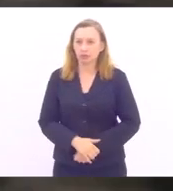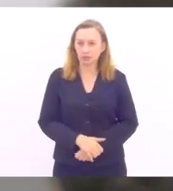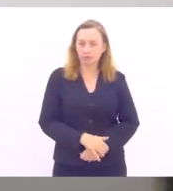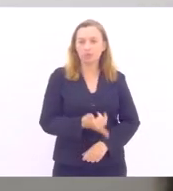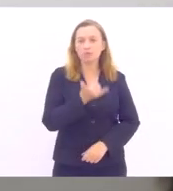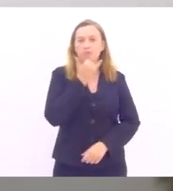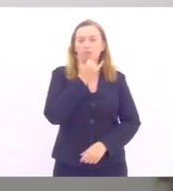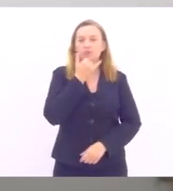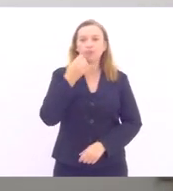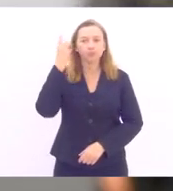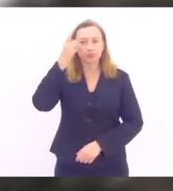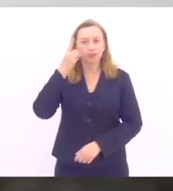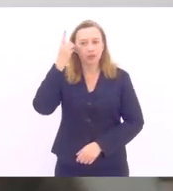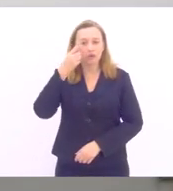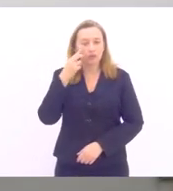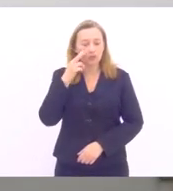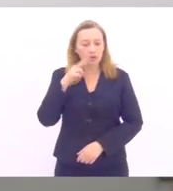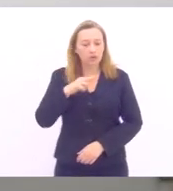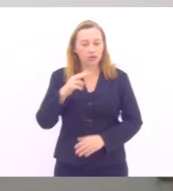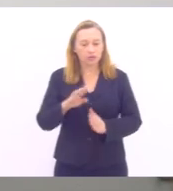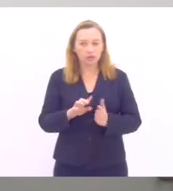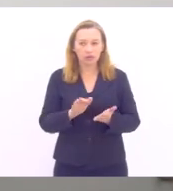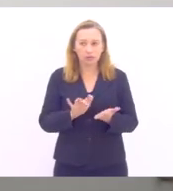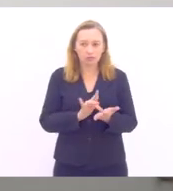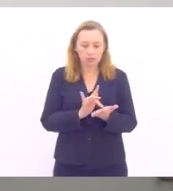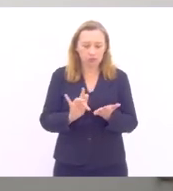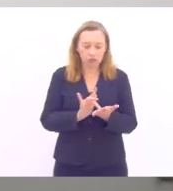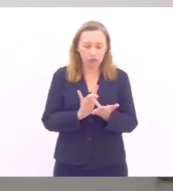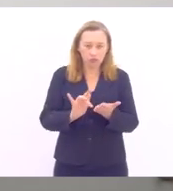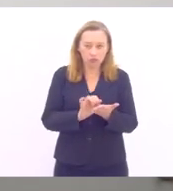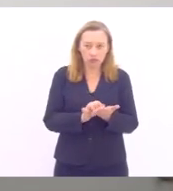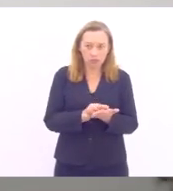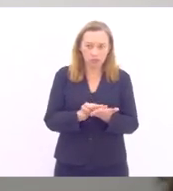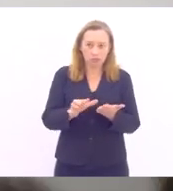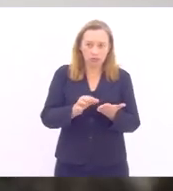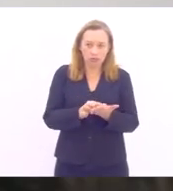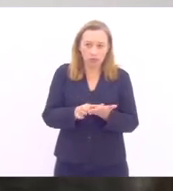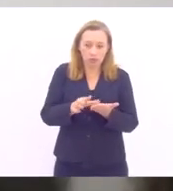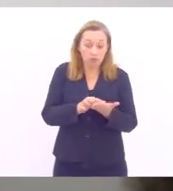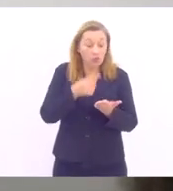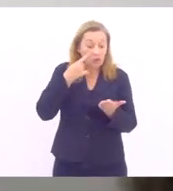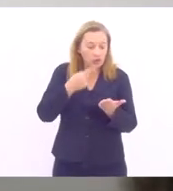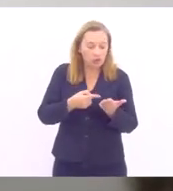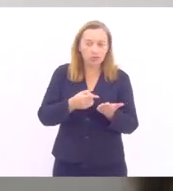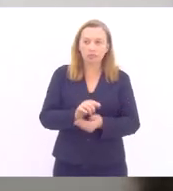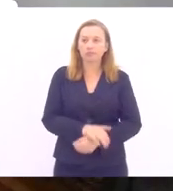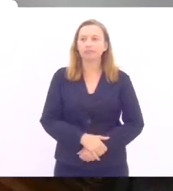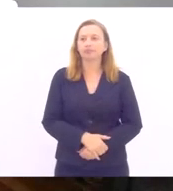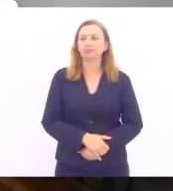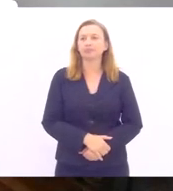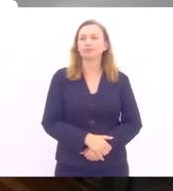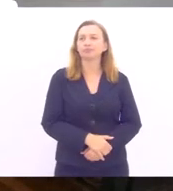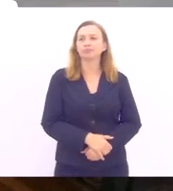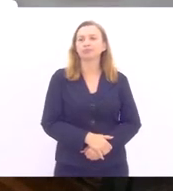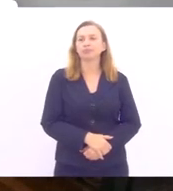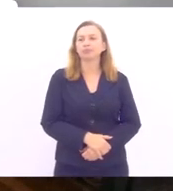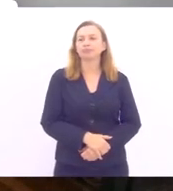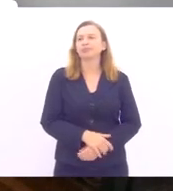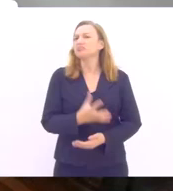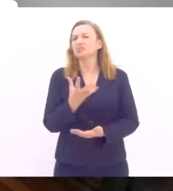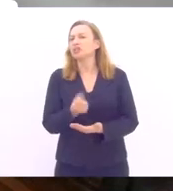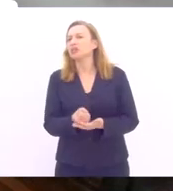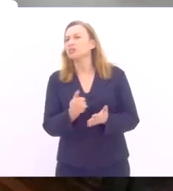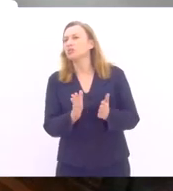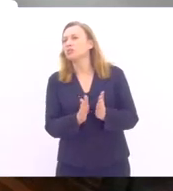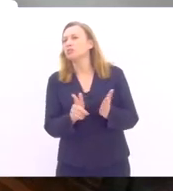Desculpe, deputado, deixa eu ver se eu abri aqui pelo meu documento e eu enxergo. Só um minuto, por gentileza. Você não recebeu o papel com as